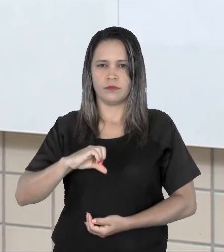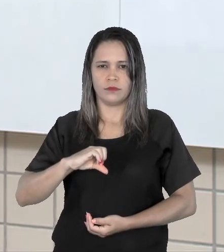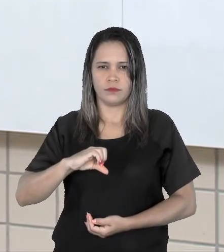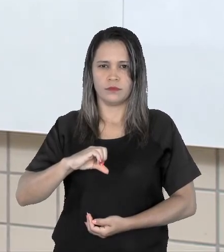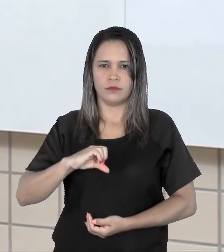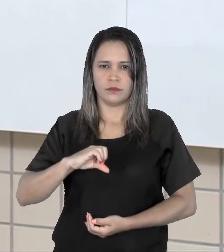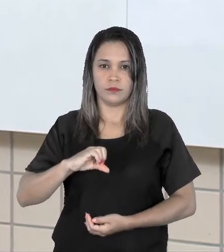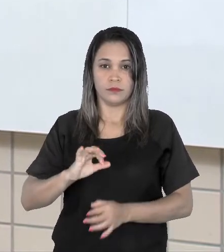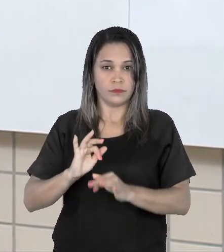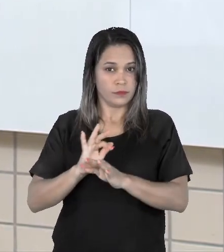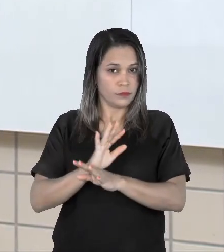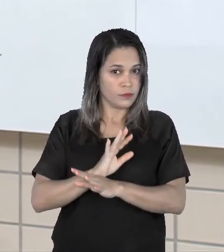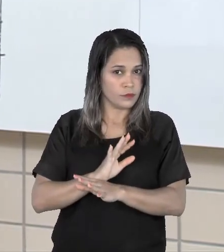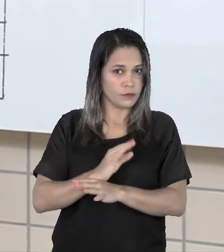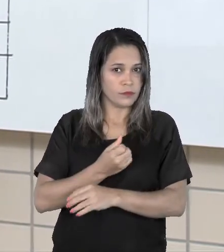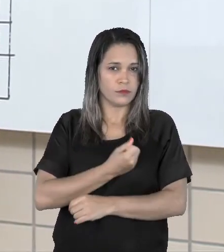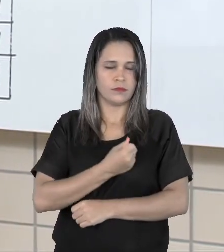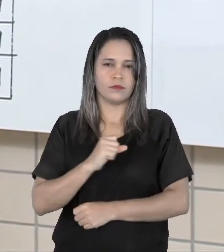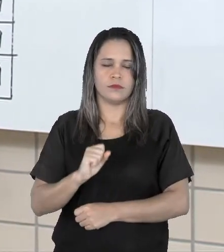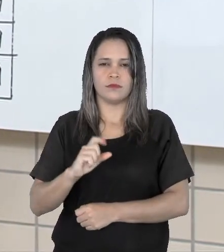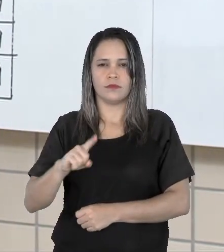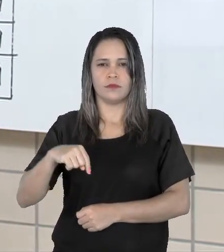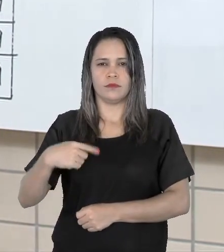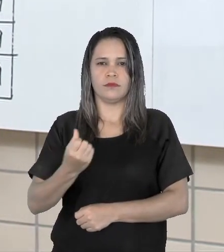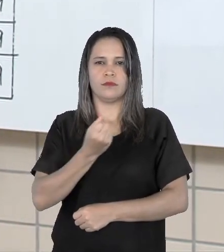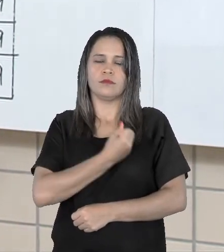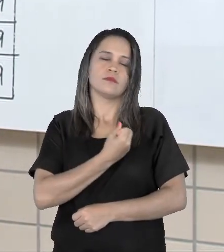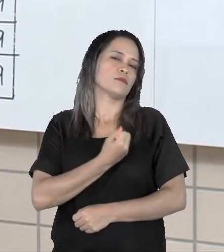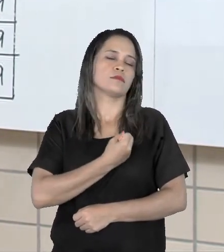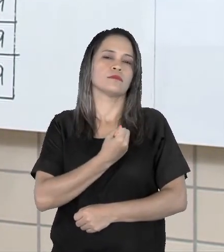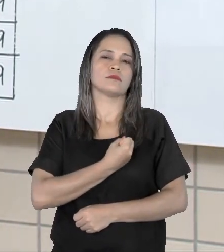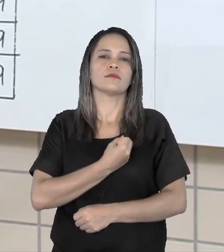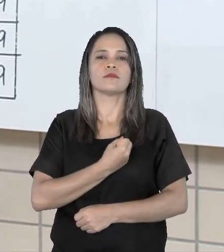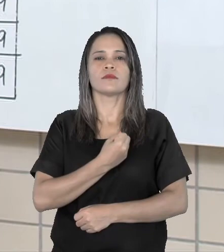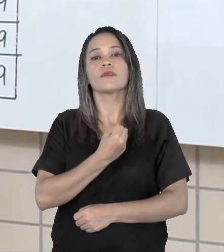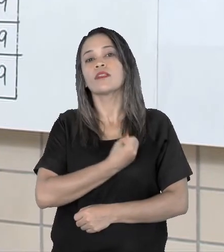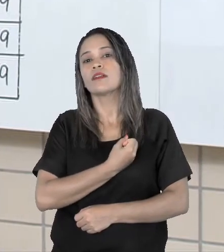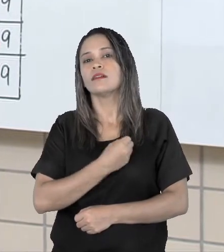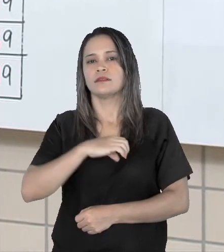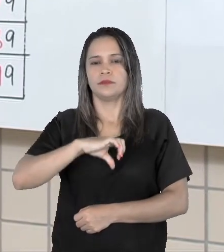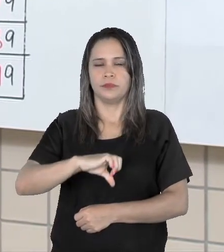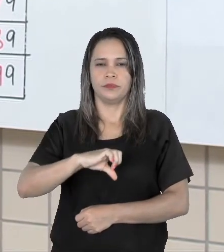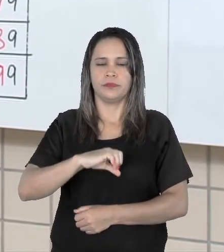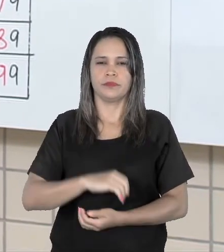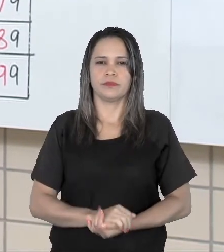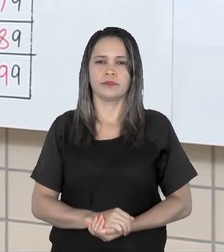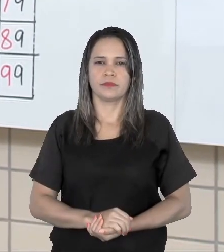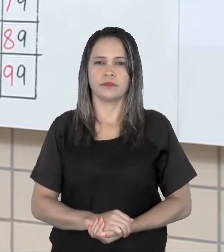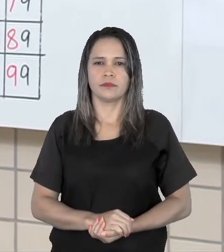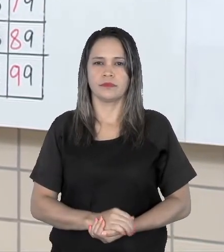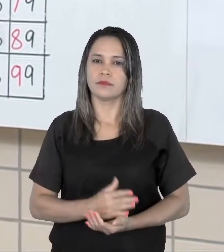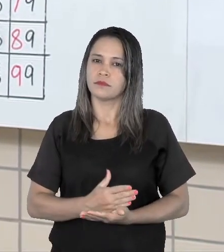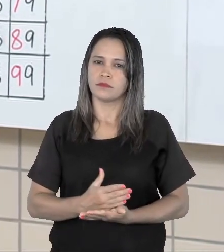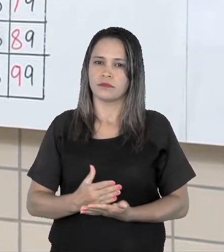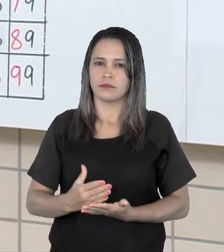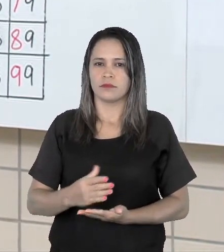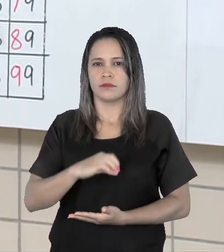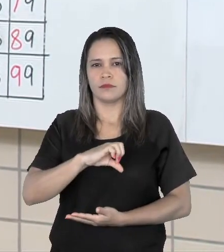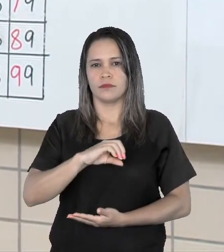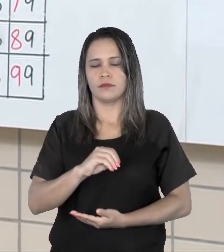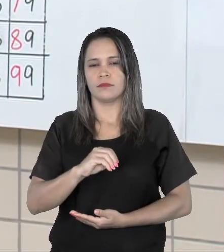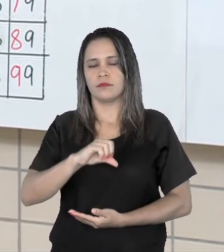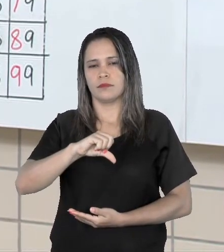89. Terminou com o número 8. O próximo número é o número 9. Então, forma o 9 e